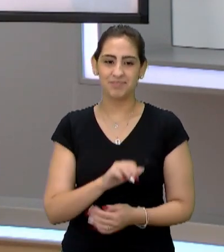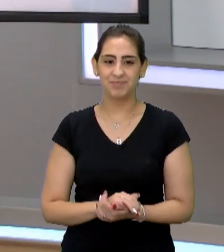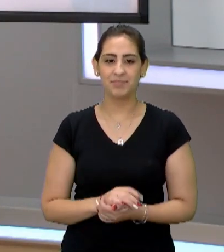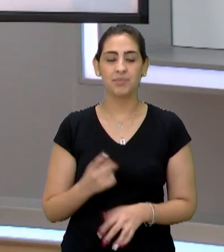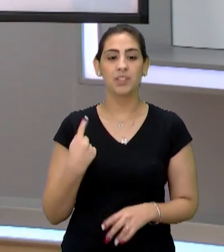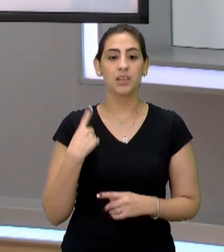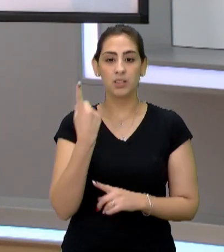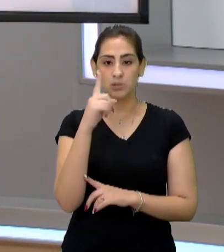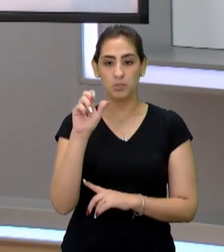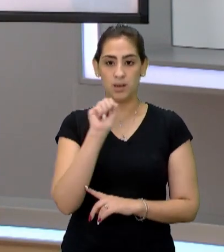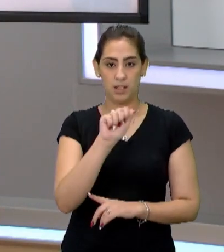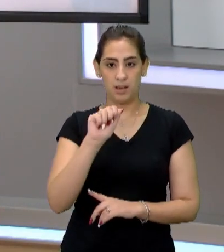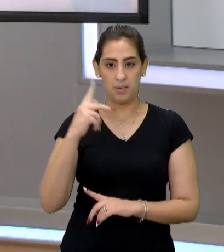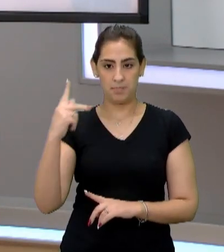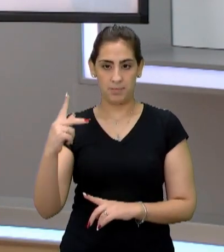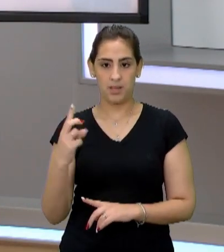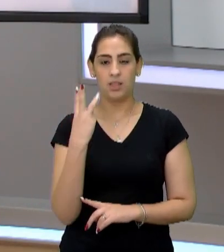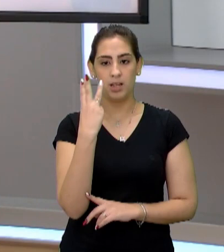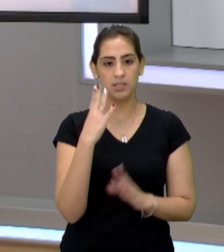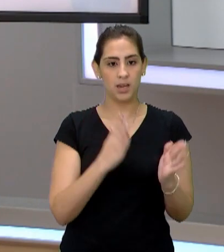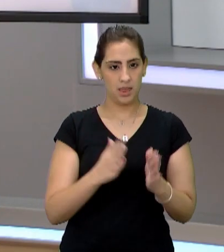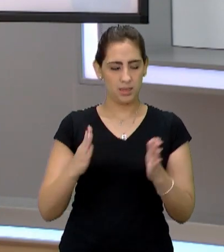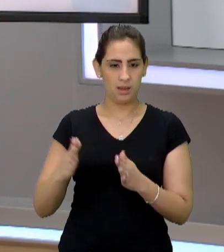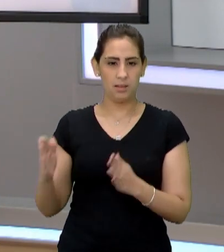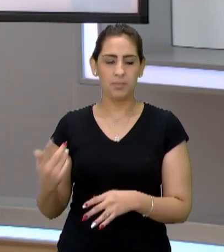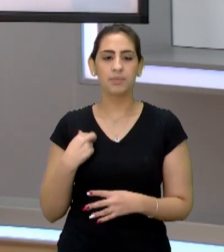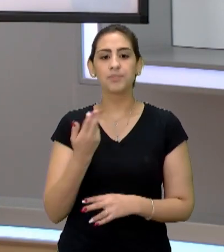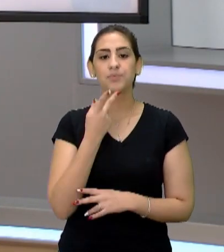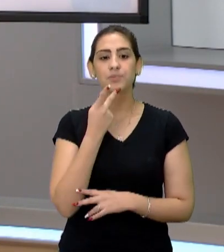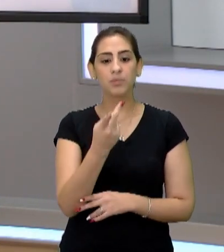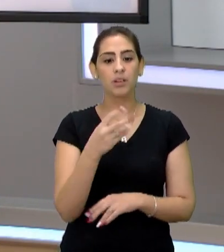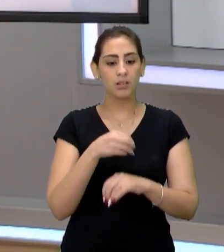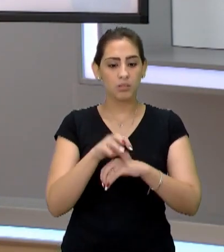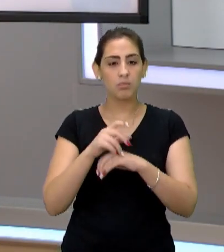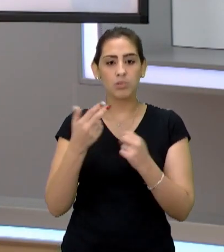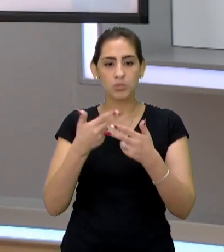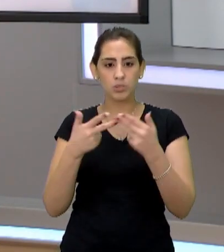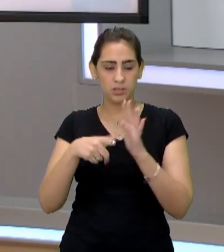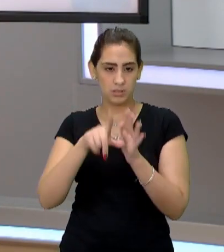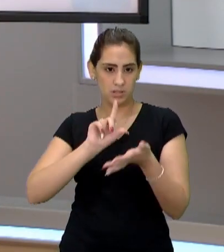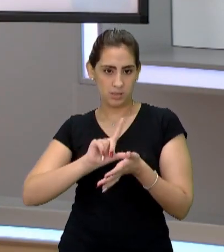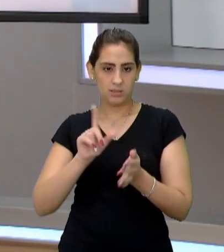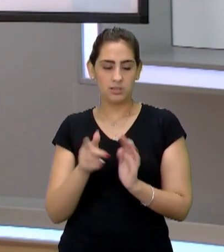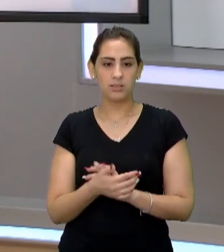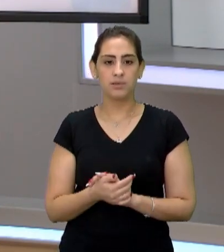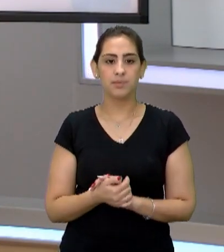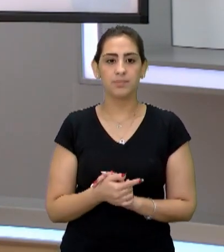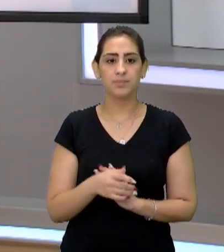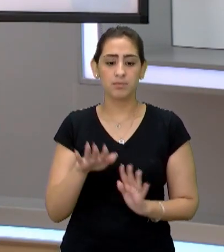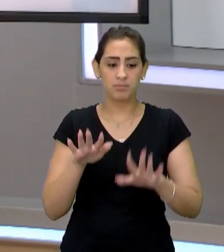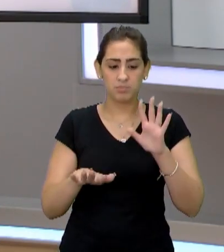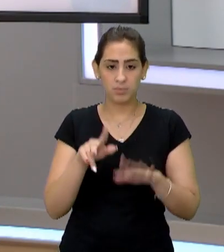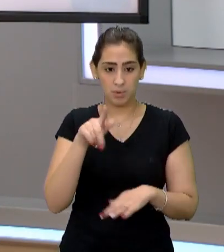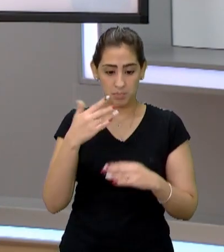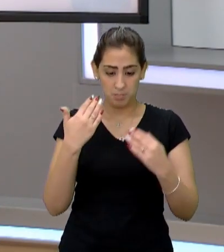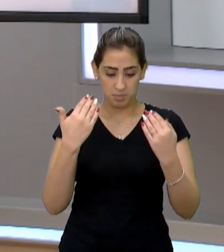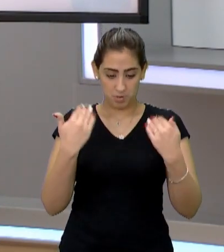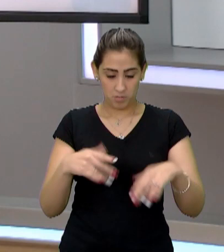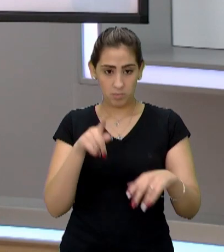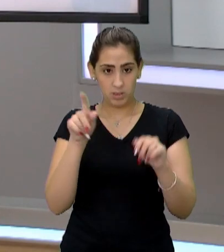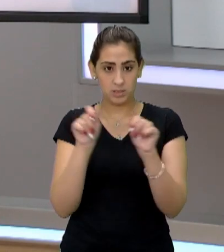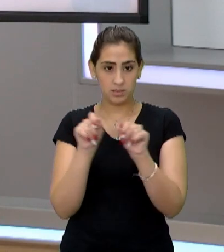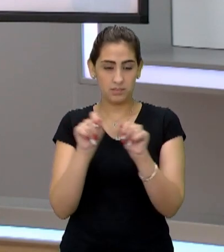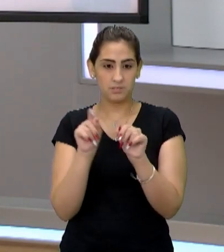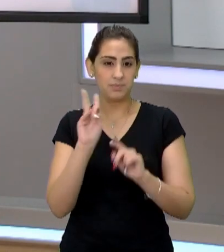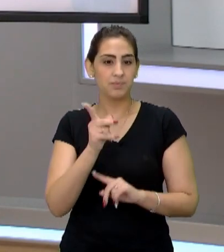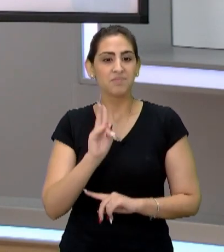última AP, né? Então, eu quero dar alguns recadinhos para vocês antes. Muito provavelmente, a prova que você fez não